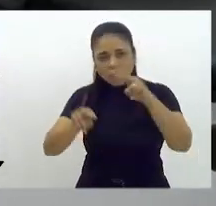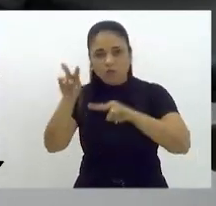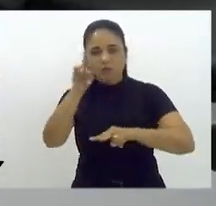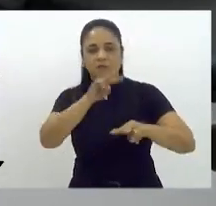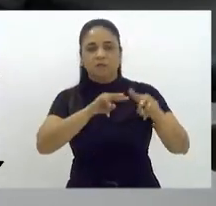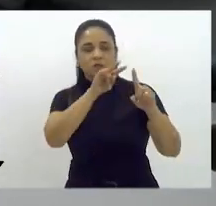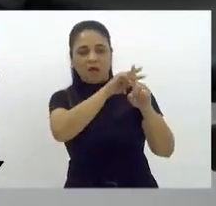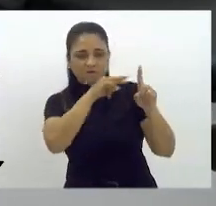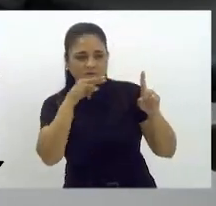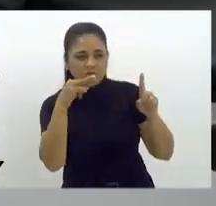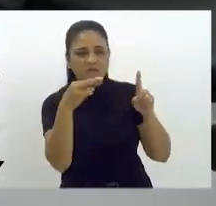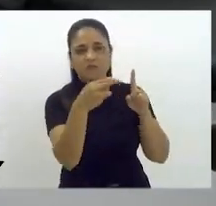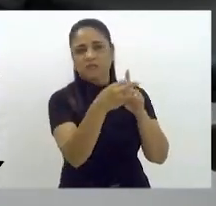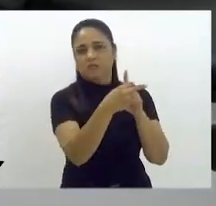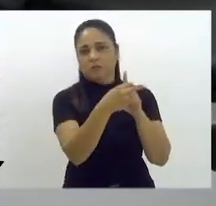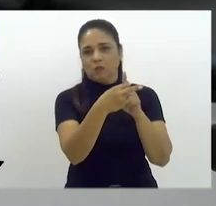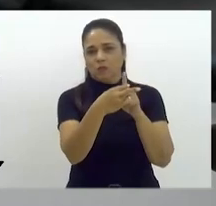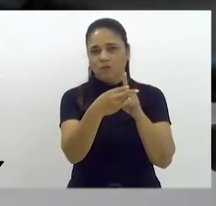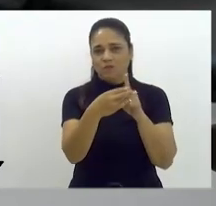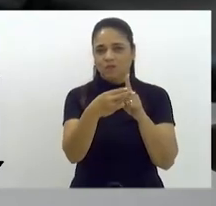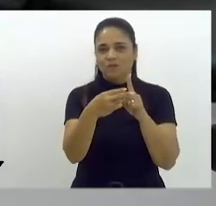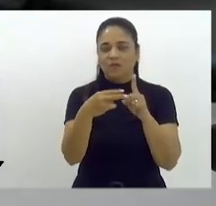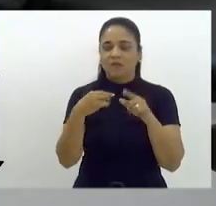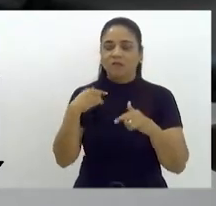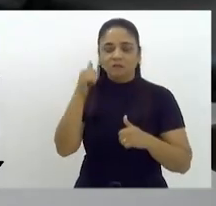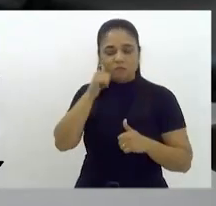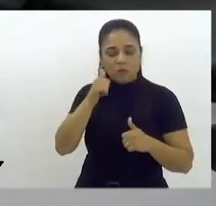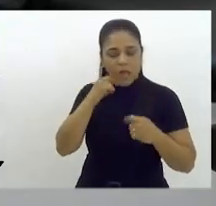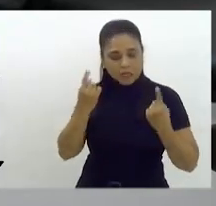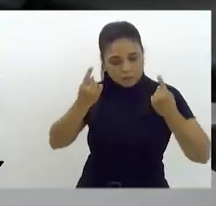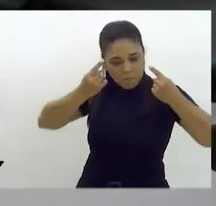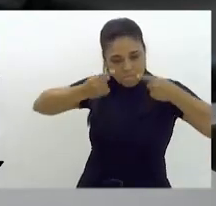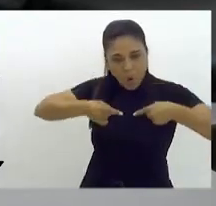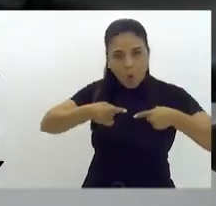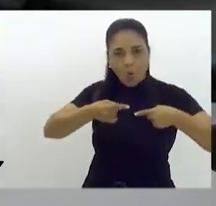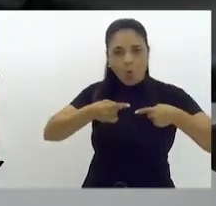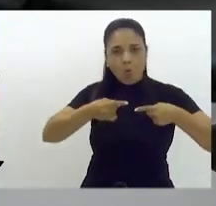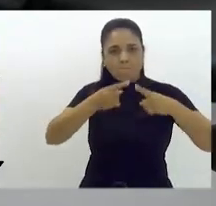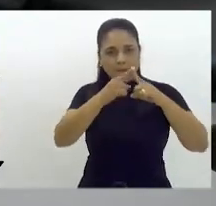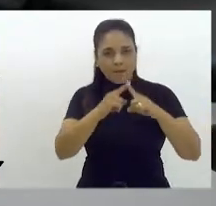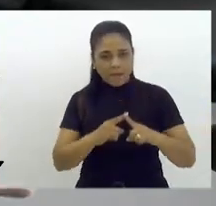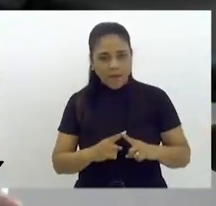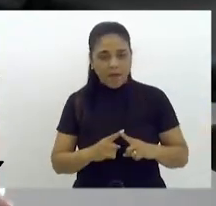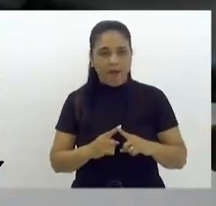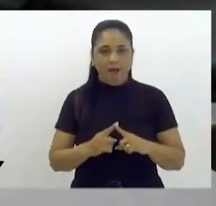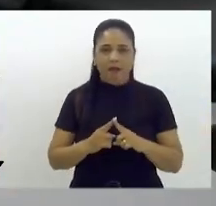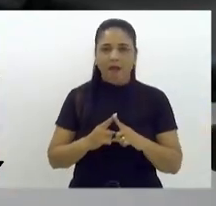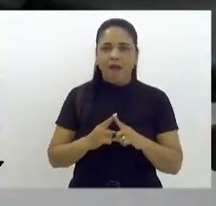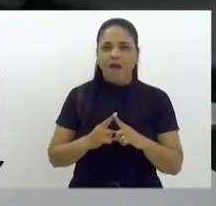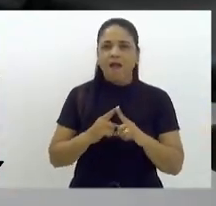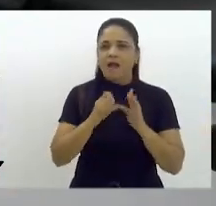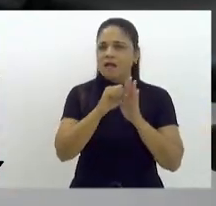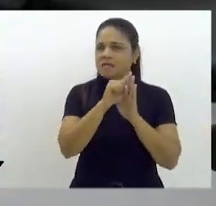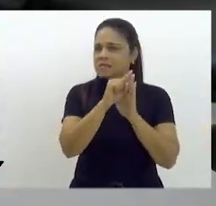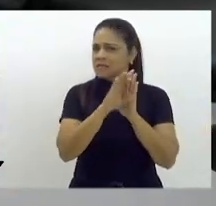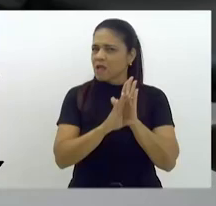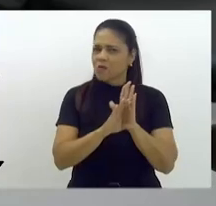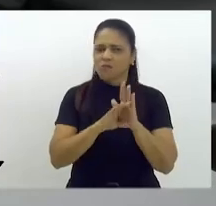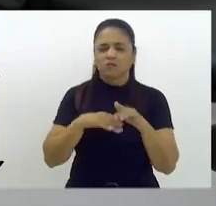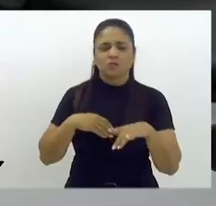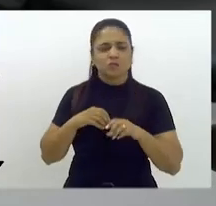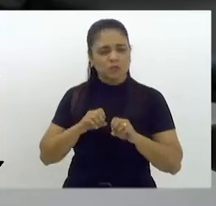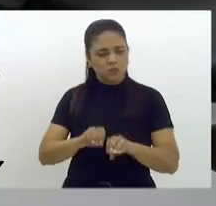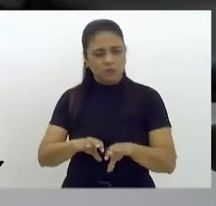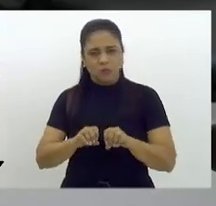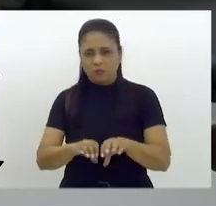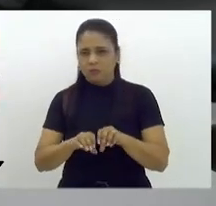da visão do patriarcado as mulheres são competitivas porque elas são há séculos né educadas